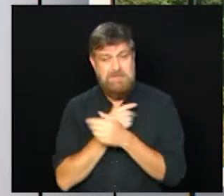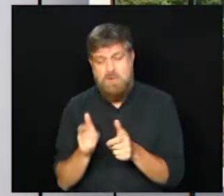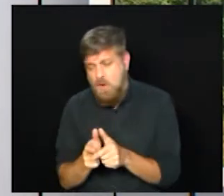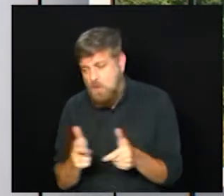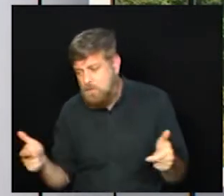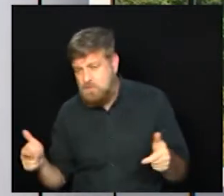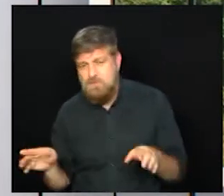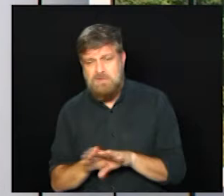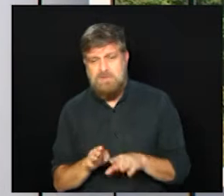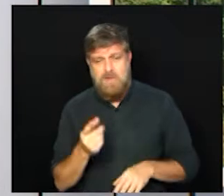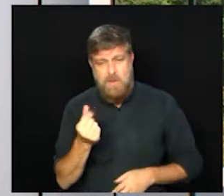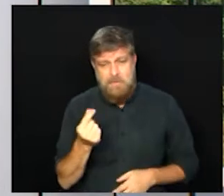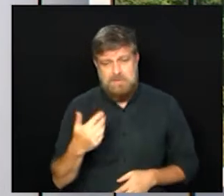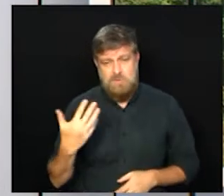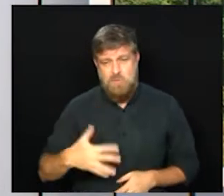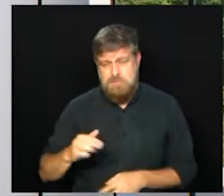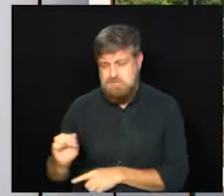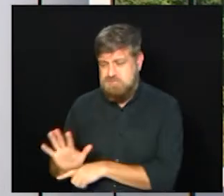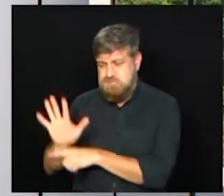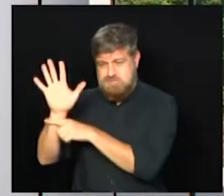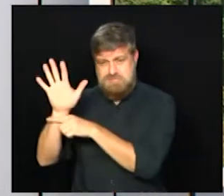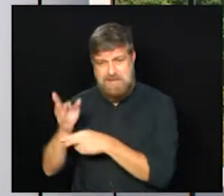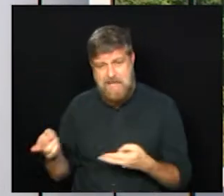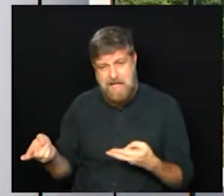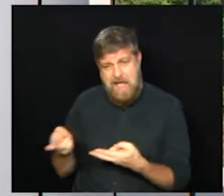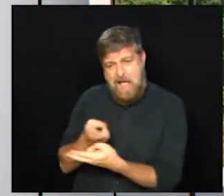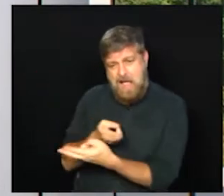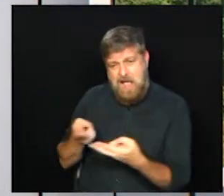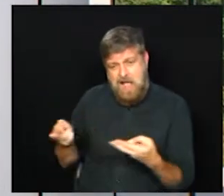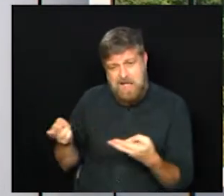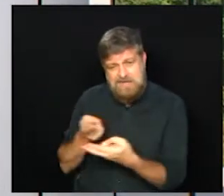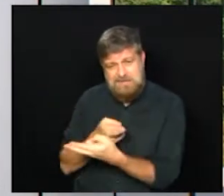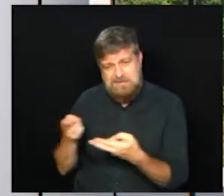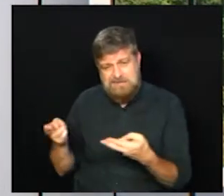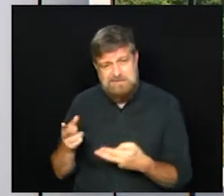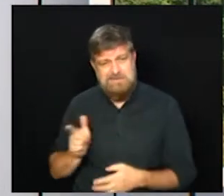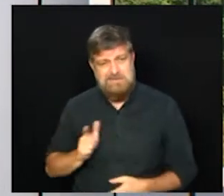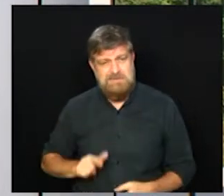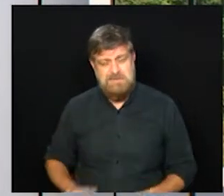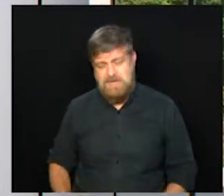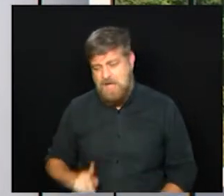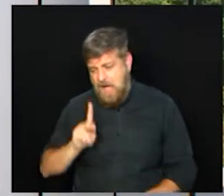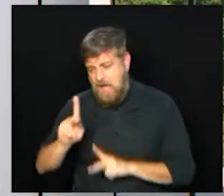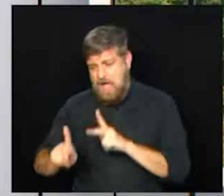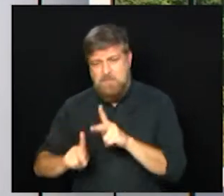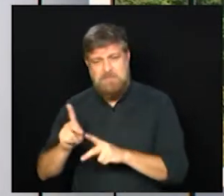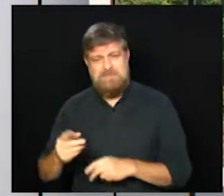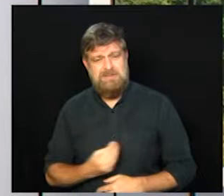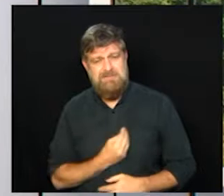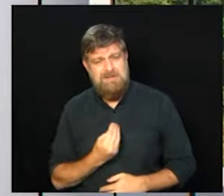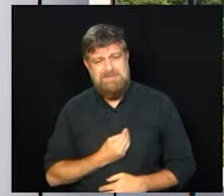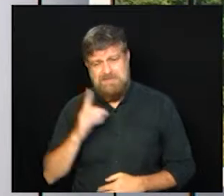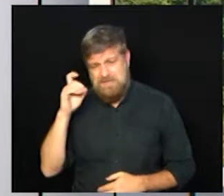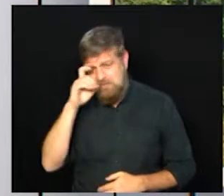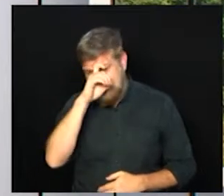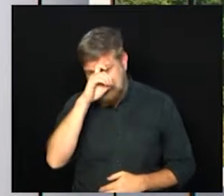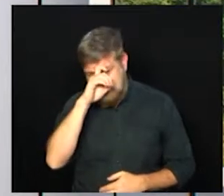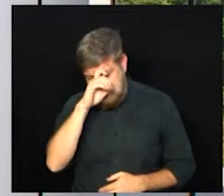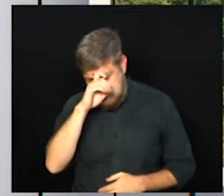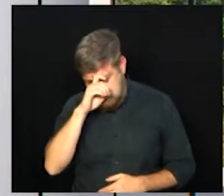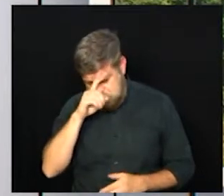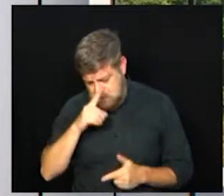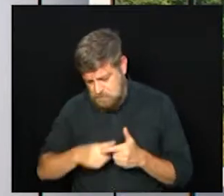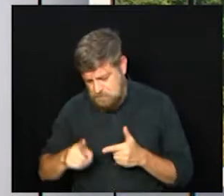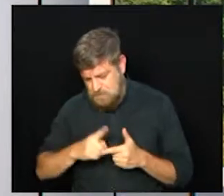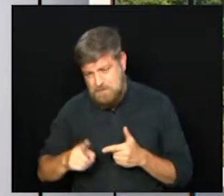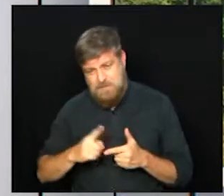do custo de vida, piora das relações, das condições gerais da população como um todo. Sim. A situação está